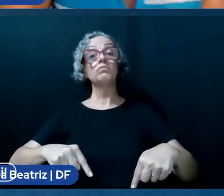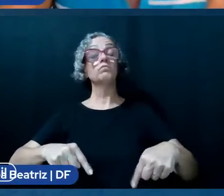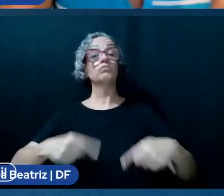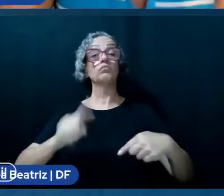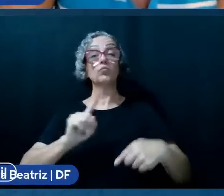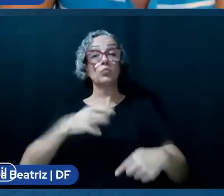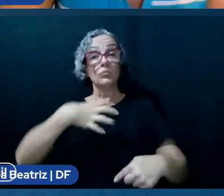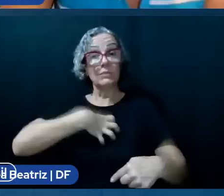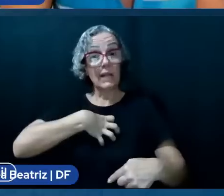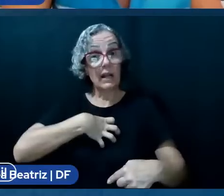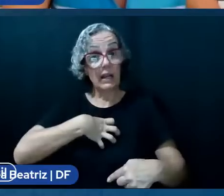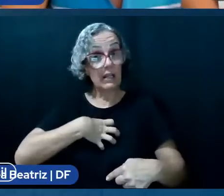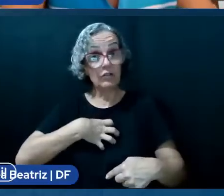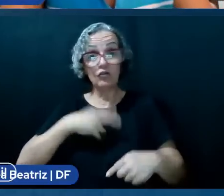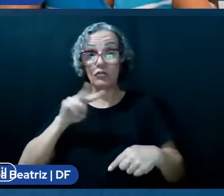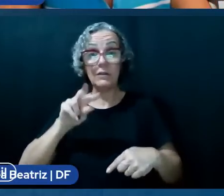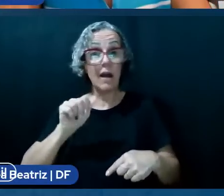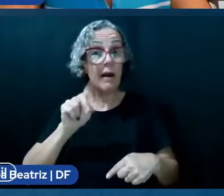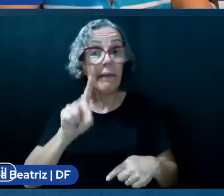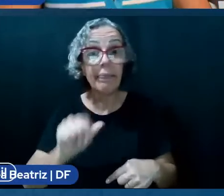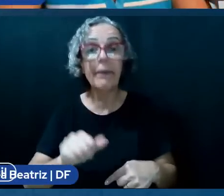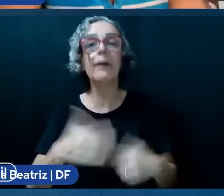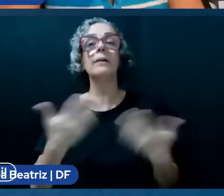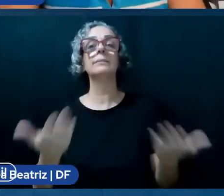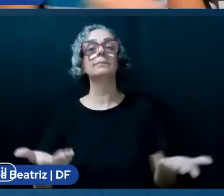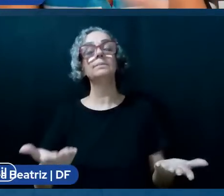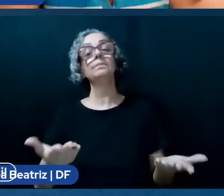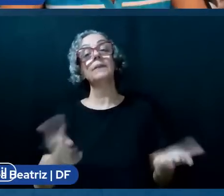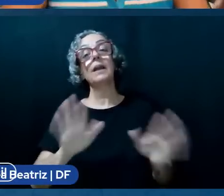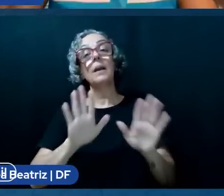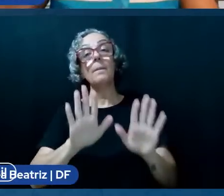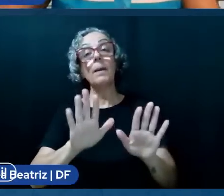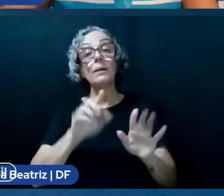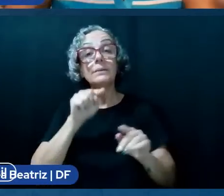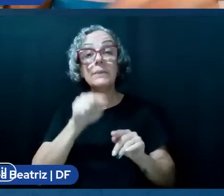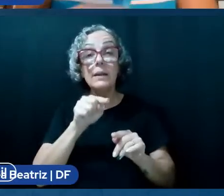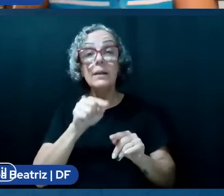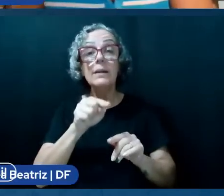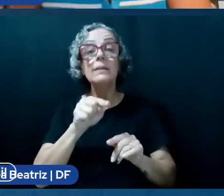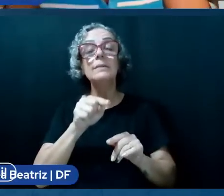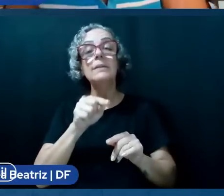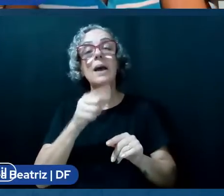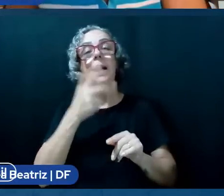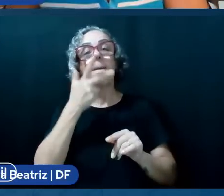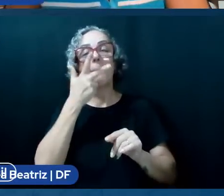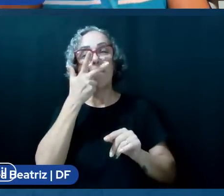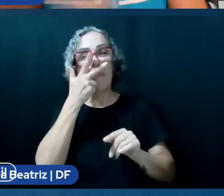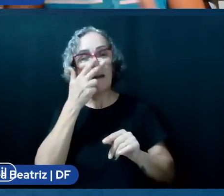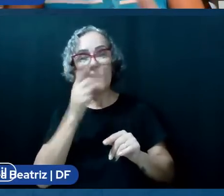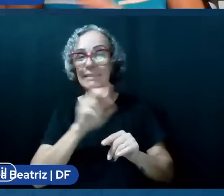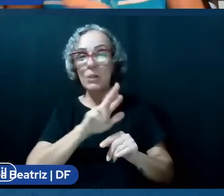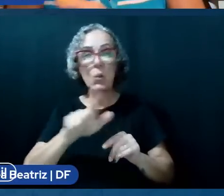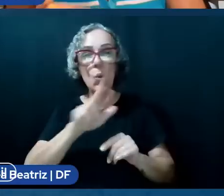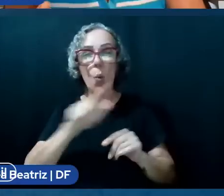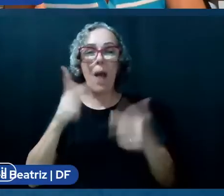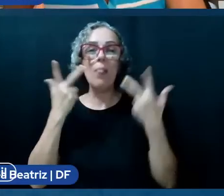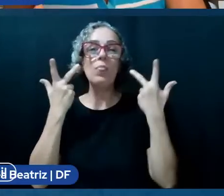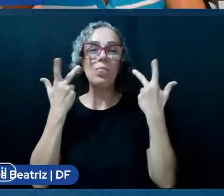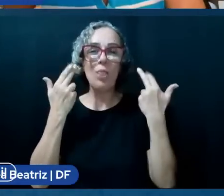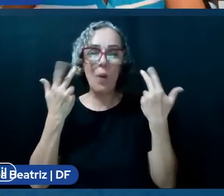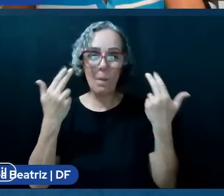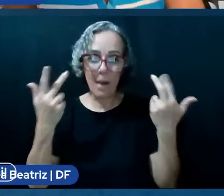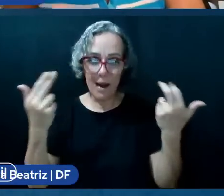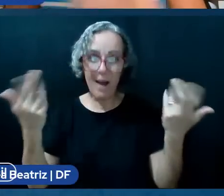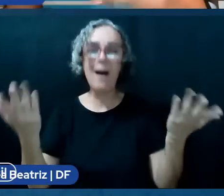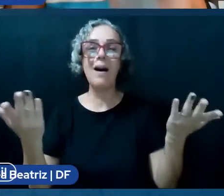convulsão com a convulsão que nós estamos estudando, mas nesse estado que parece ser anormal, que não é o estado